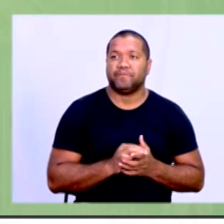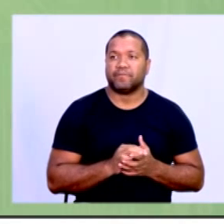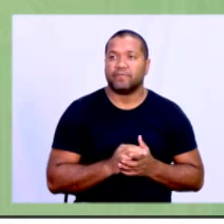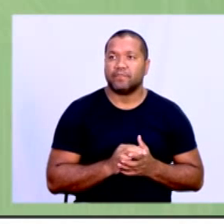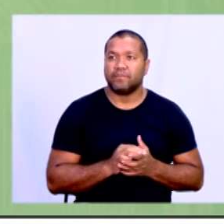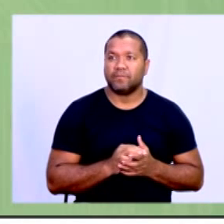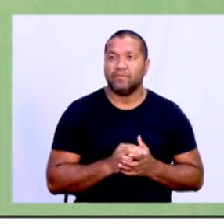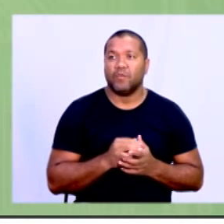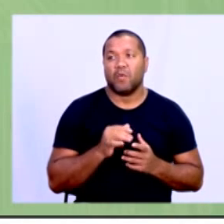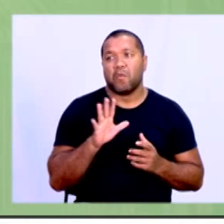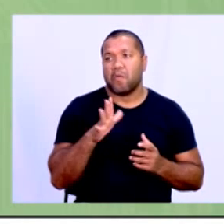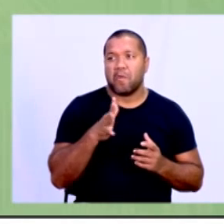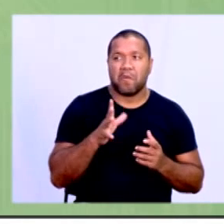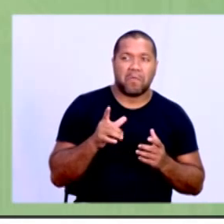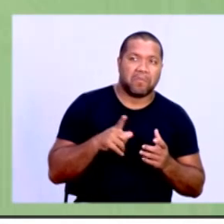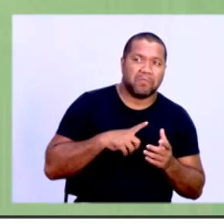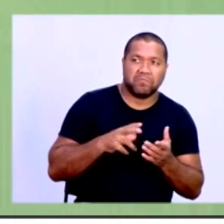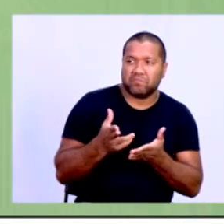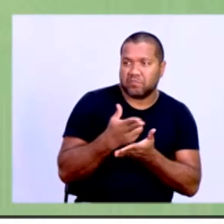algum design,